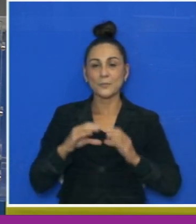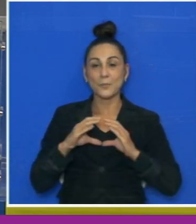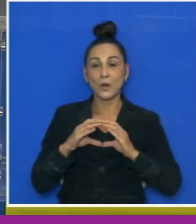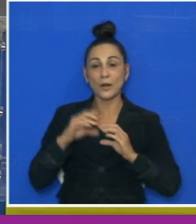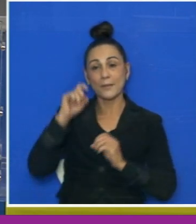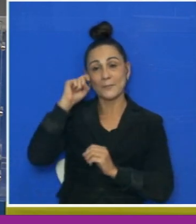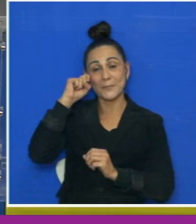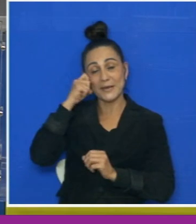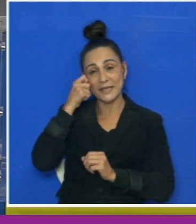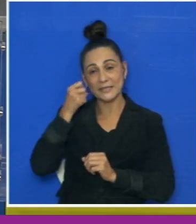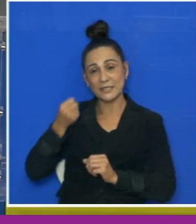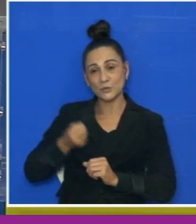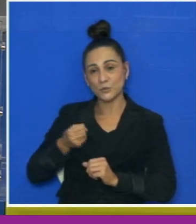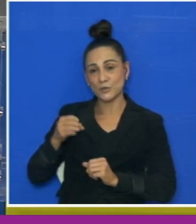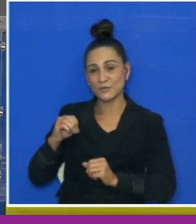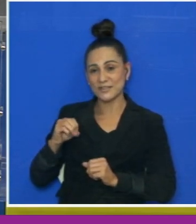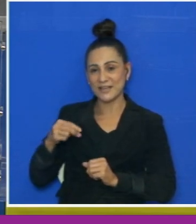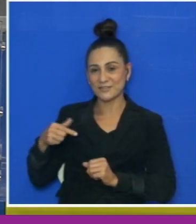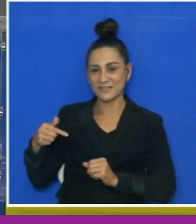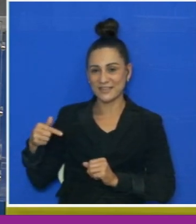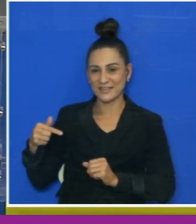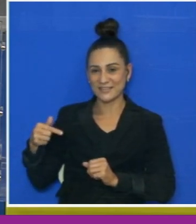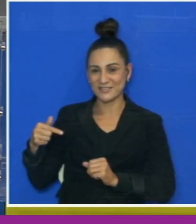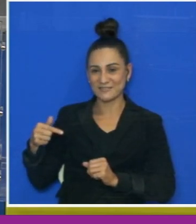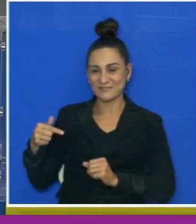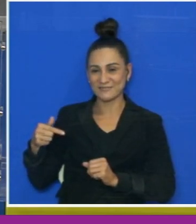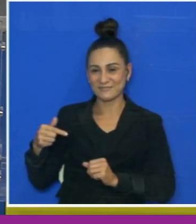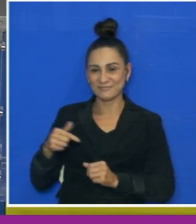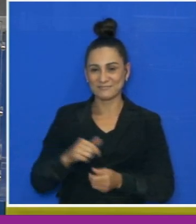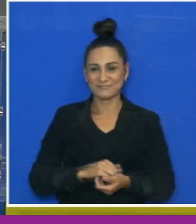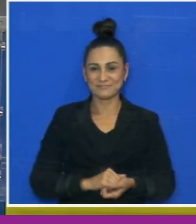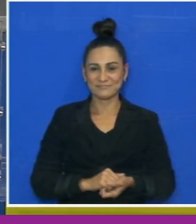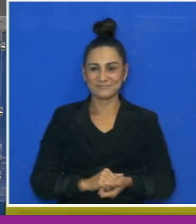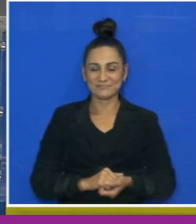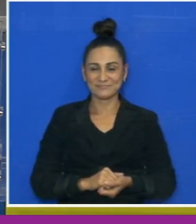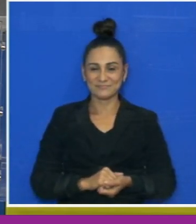Bola preta número 07.